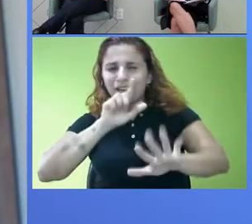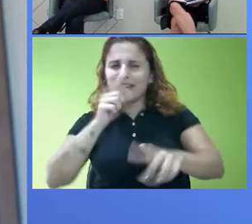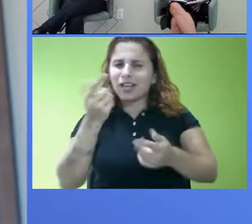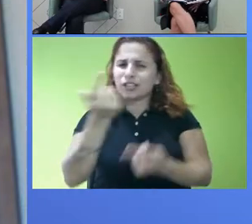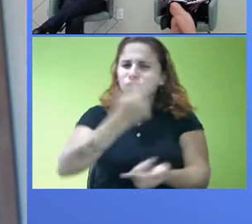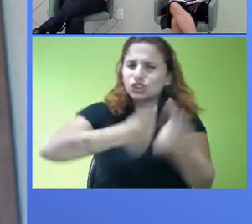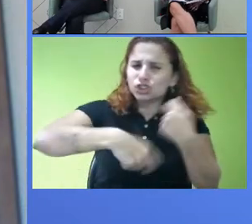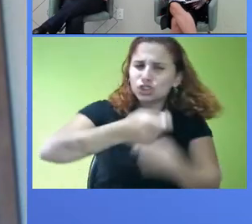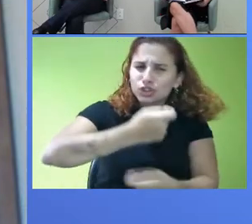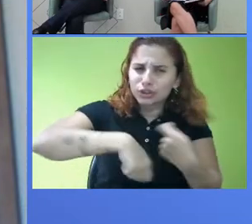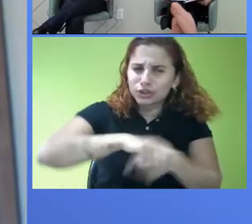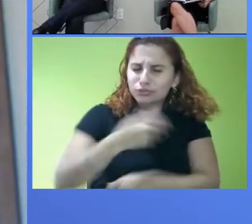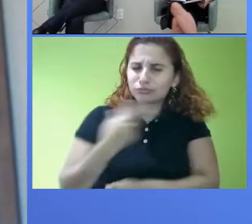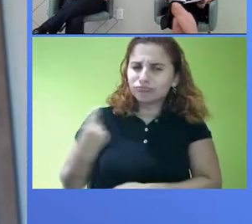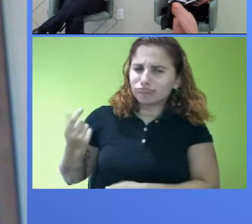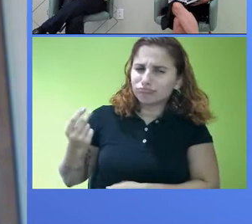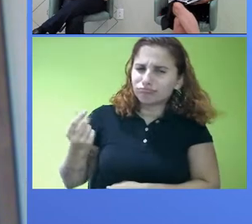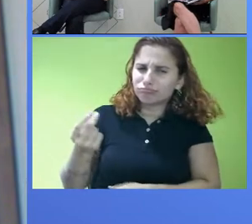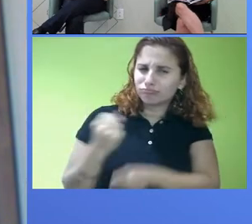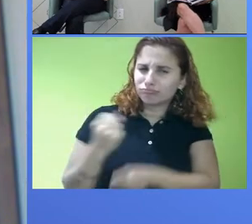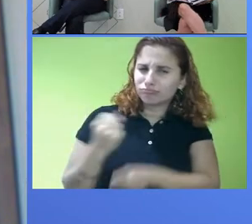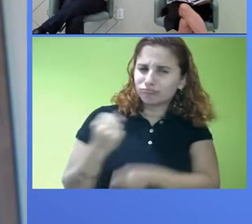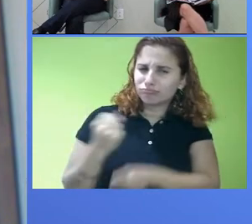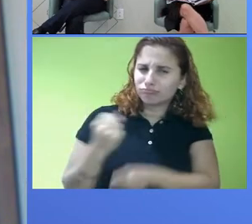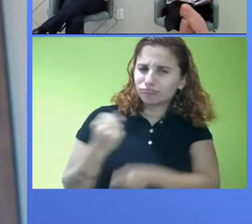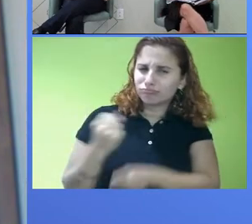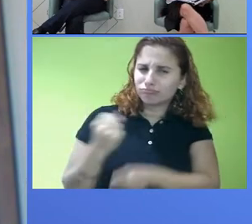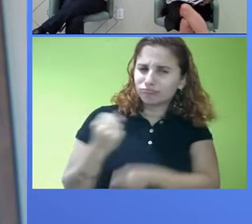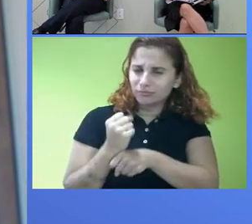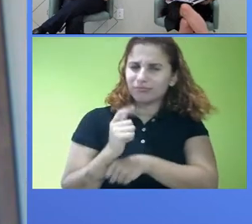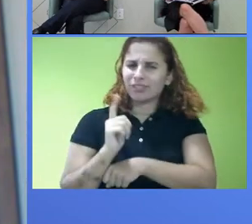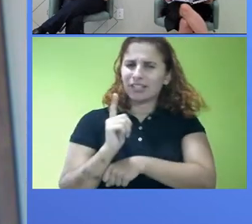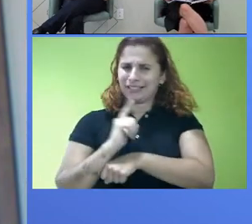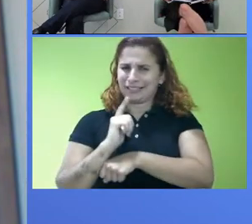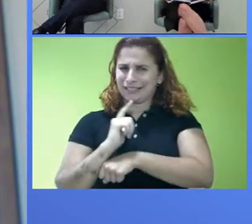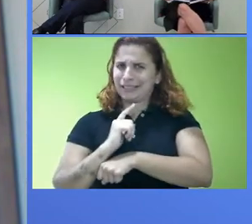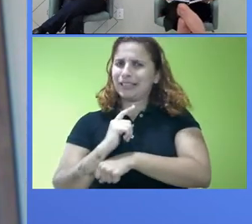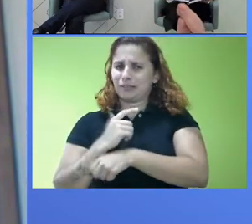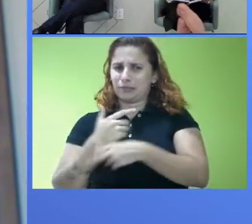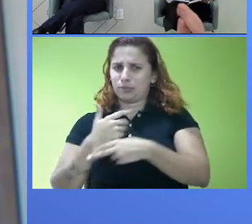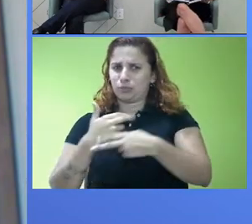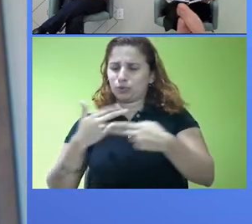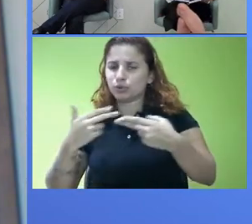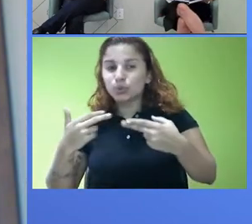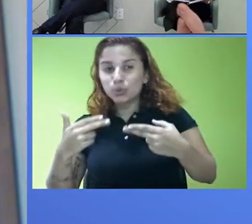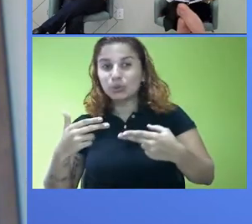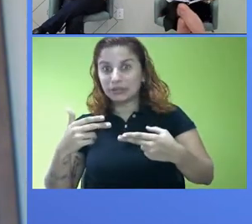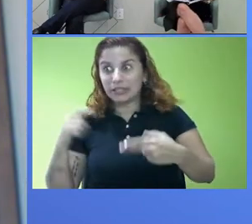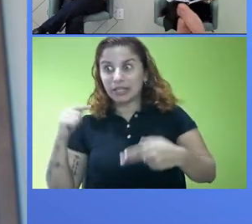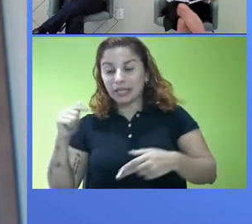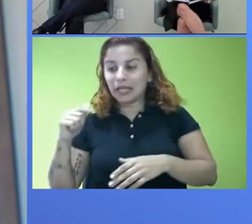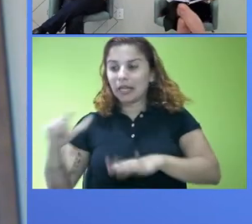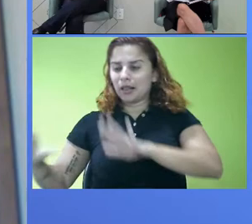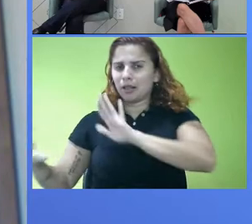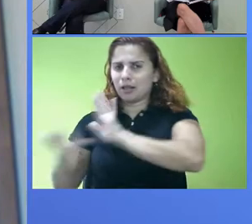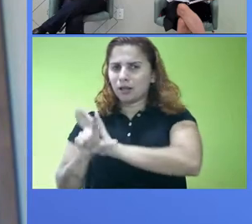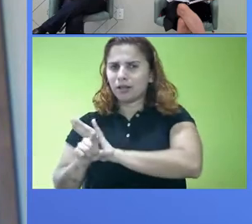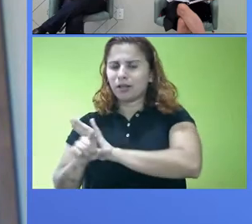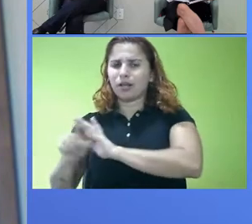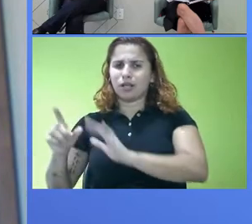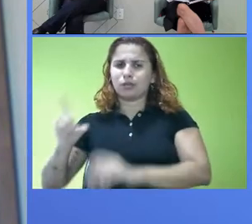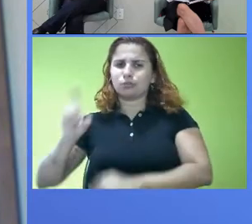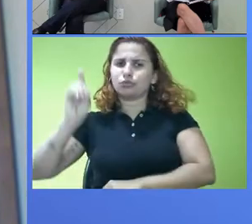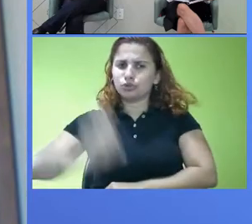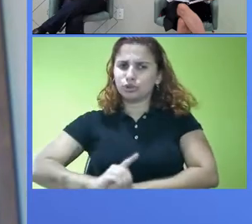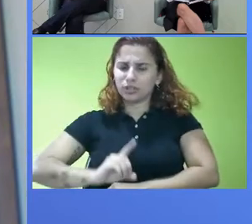ela passou aí por algumas fases de consolidação até do próprio direito à assistência social. Ela